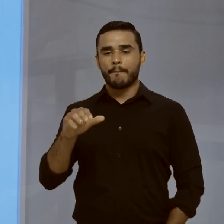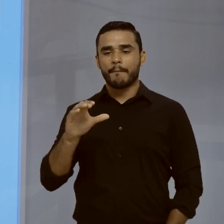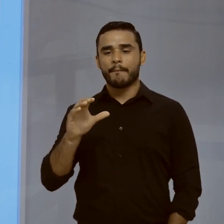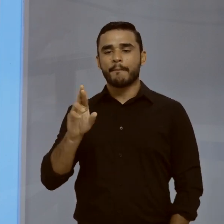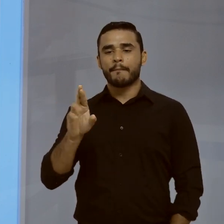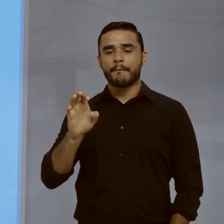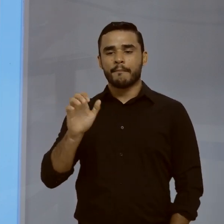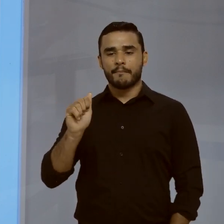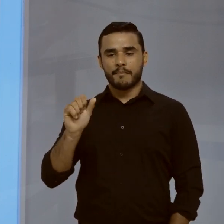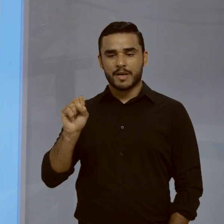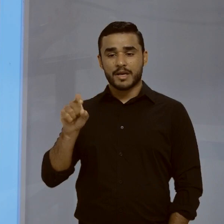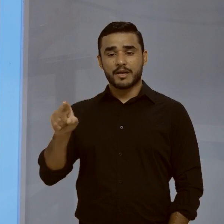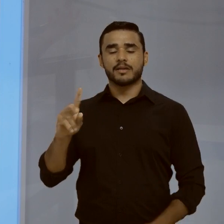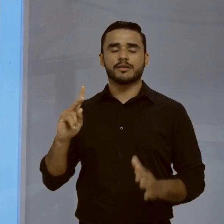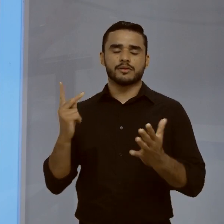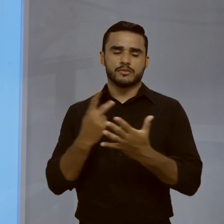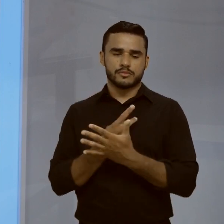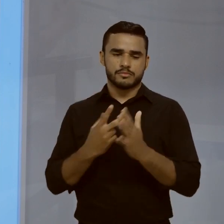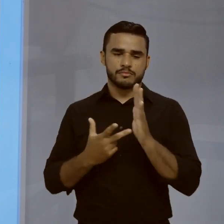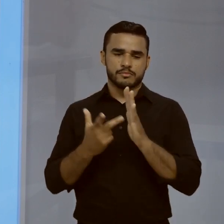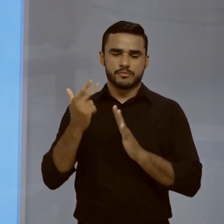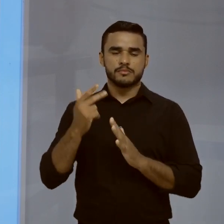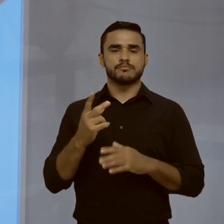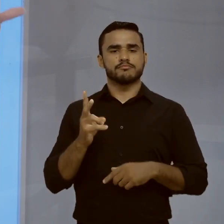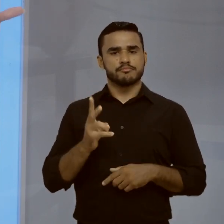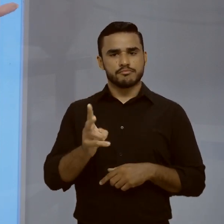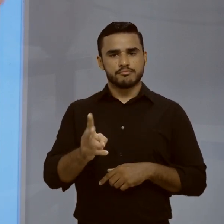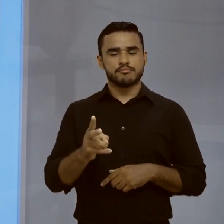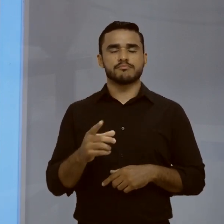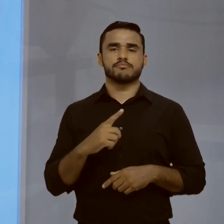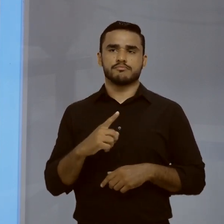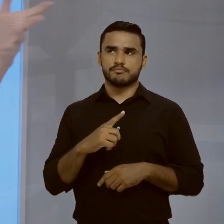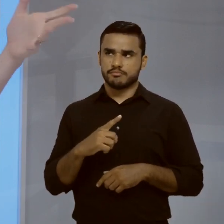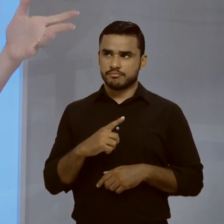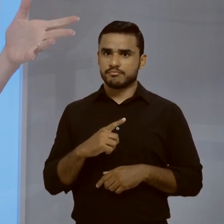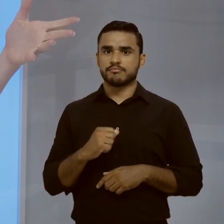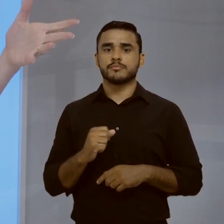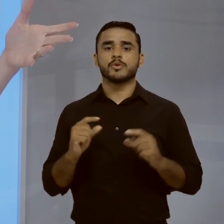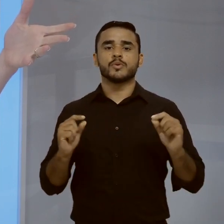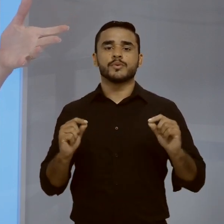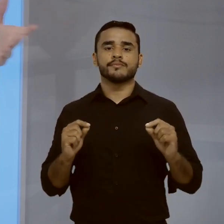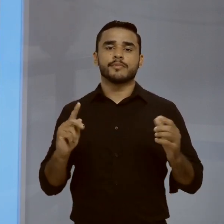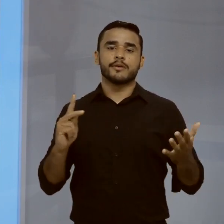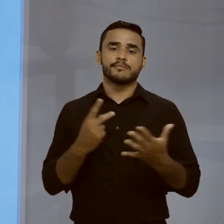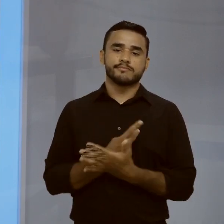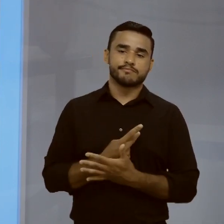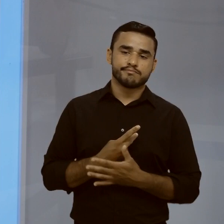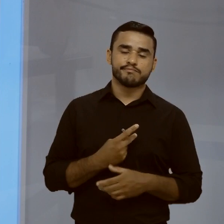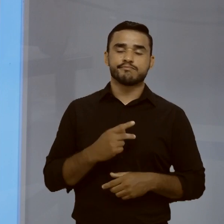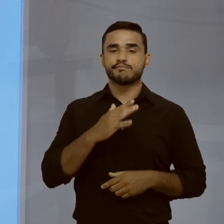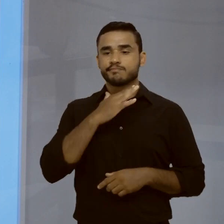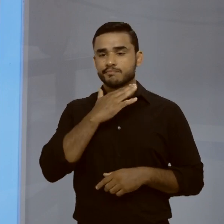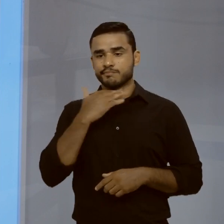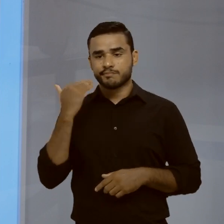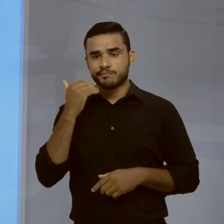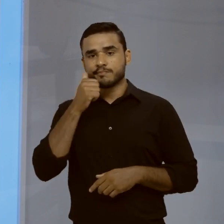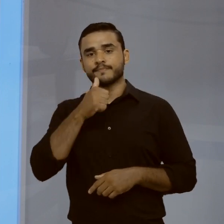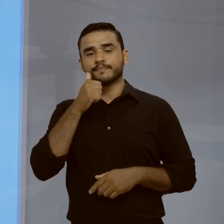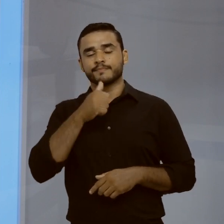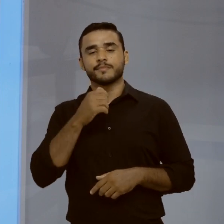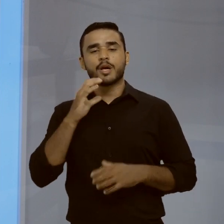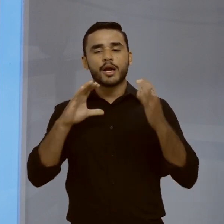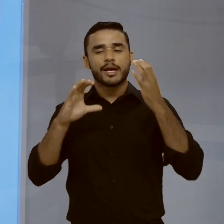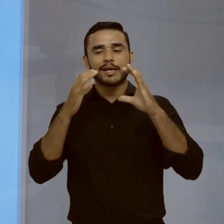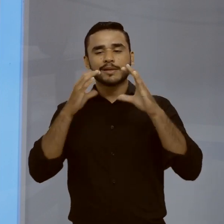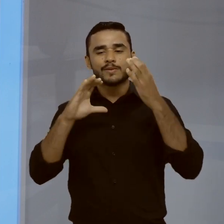cirurgia, segue com o tratamento e há poucos dias o Brasil inteiro se comoveu com a morte da cantora